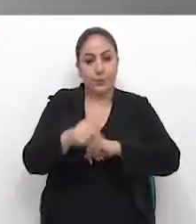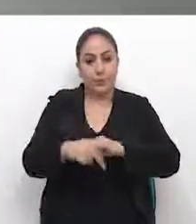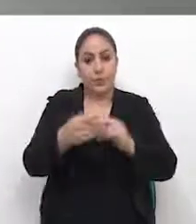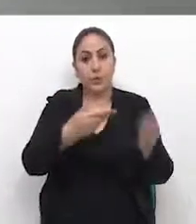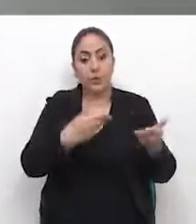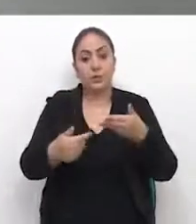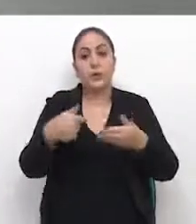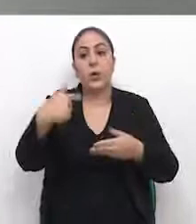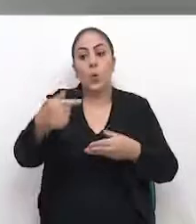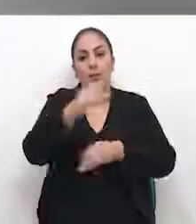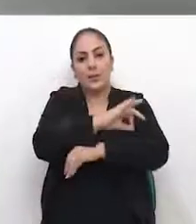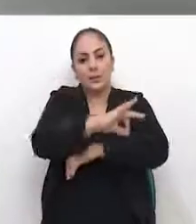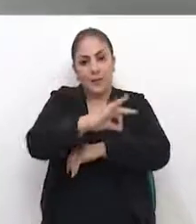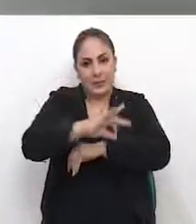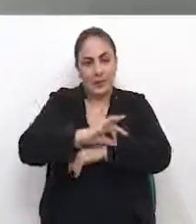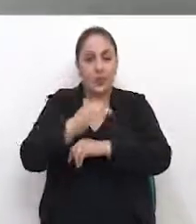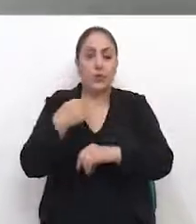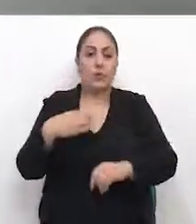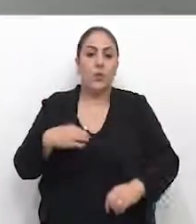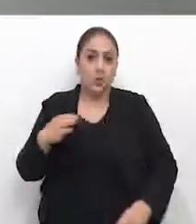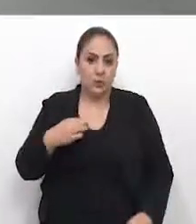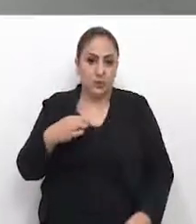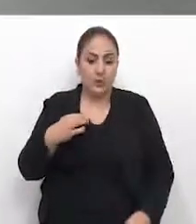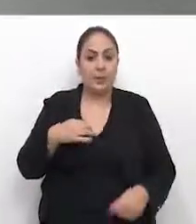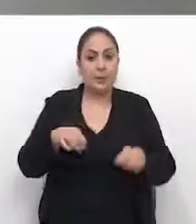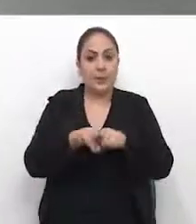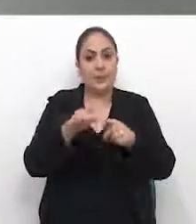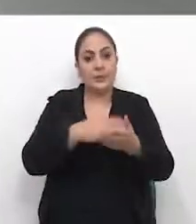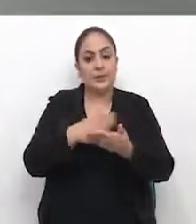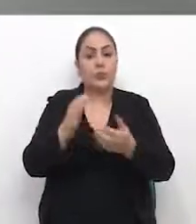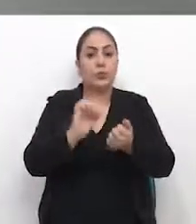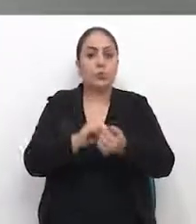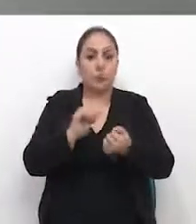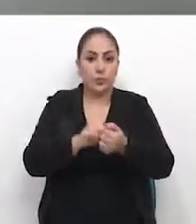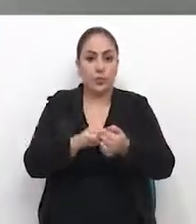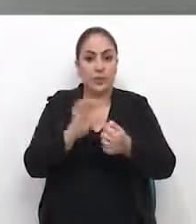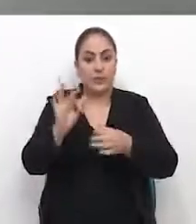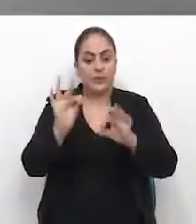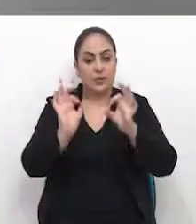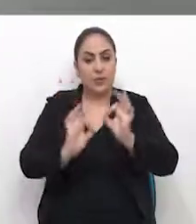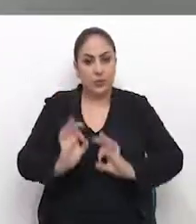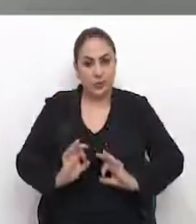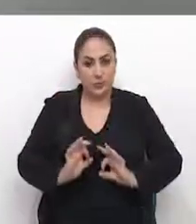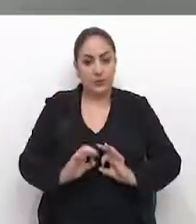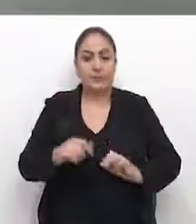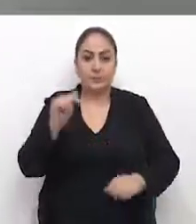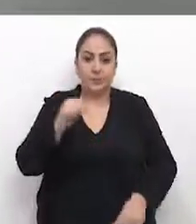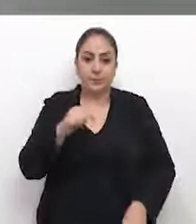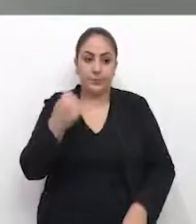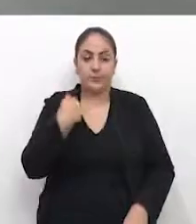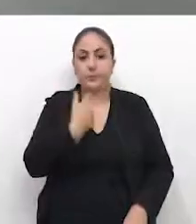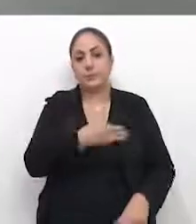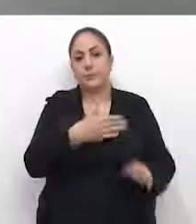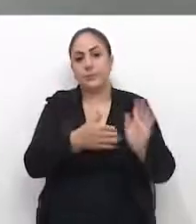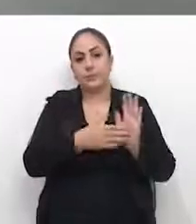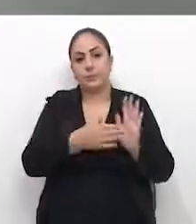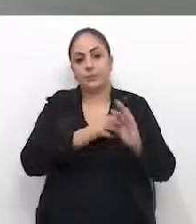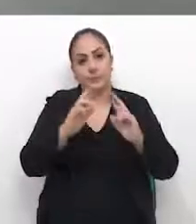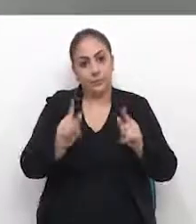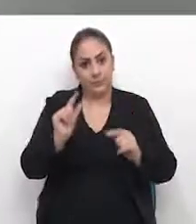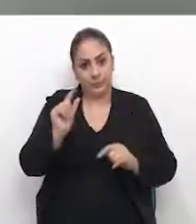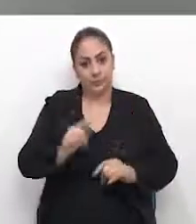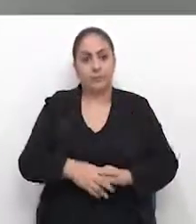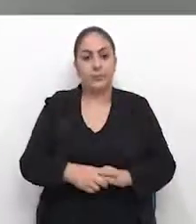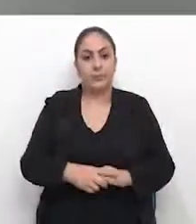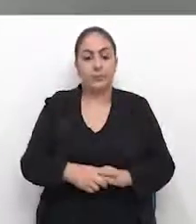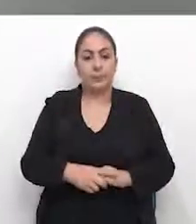aqui em Passo Fundo, a convite de outras arquitetas voluntárias, nós iniciamos juntas esse projeto. E aqui a nossa proposta